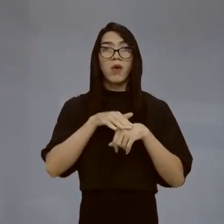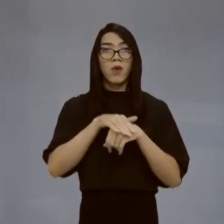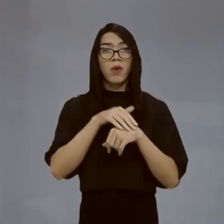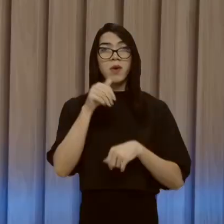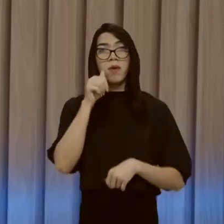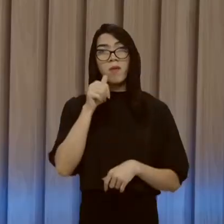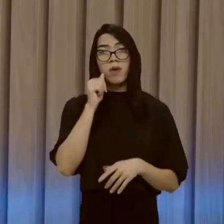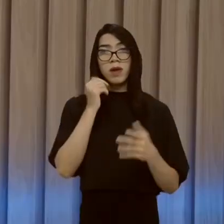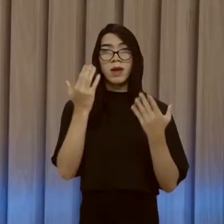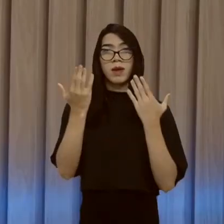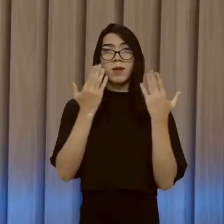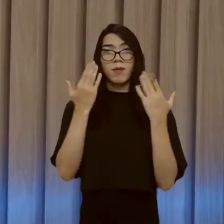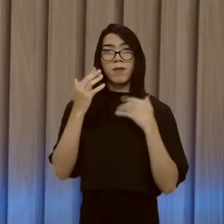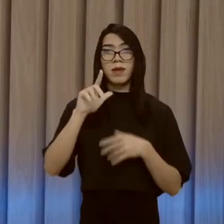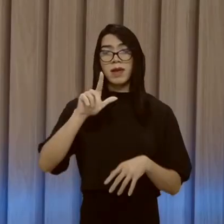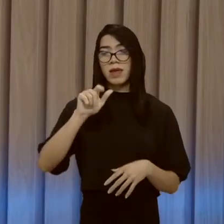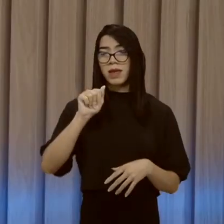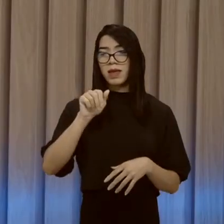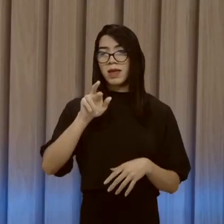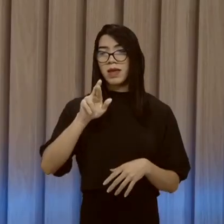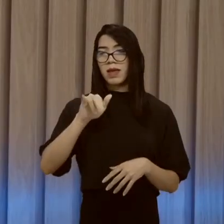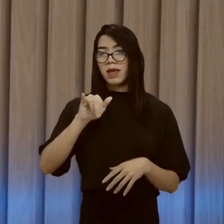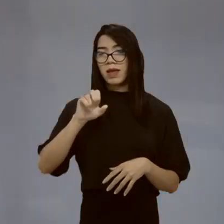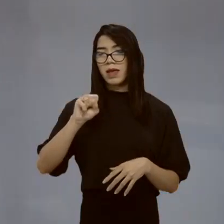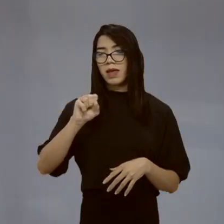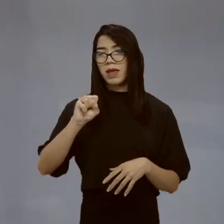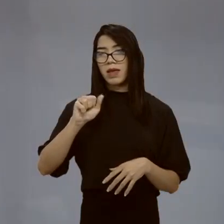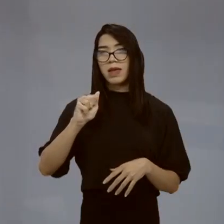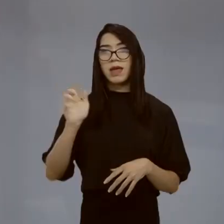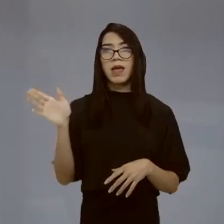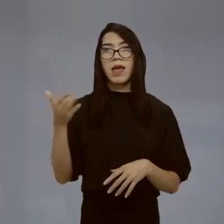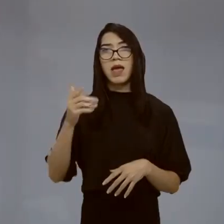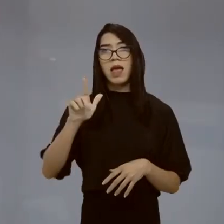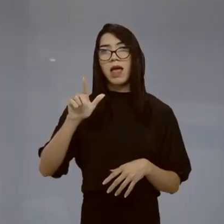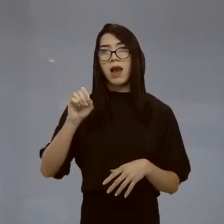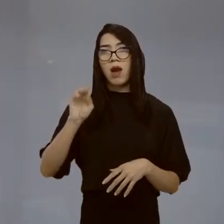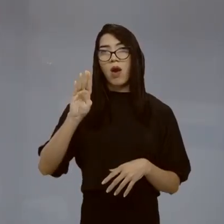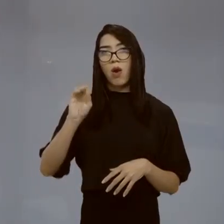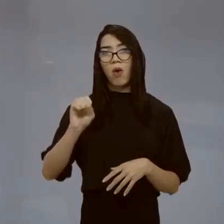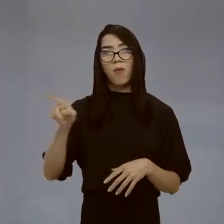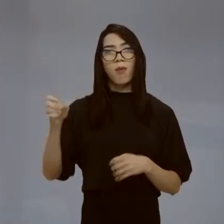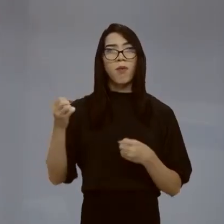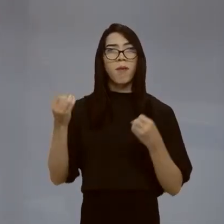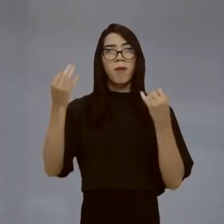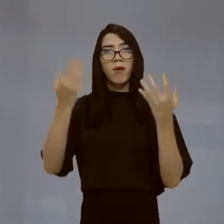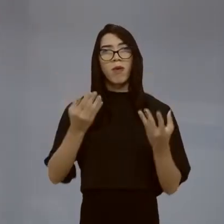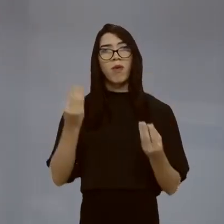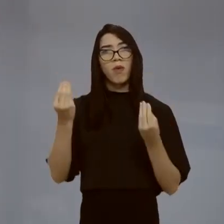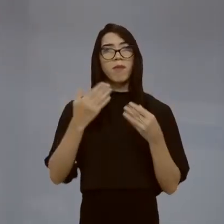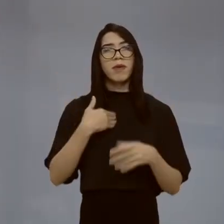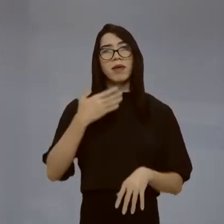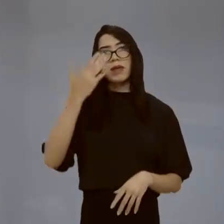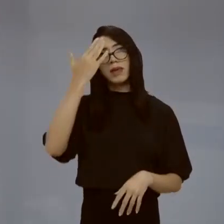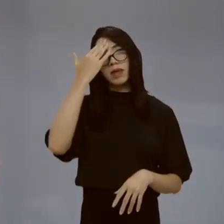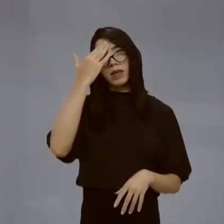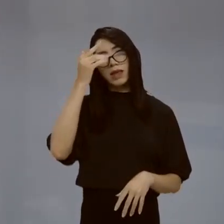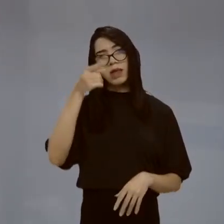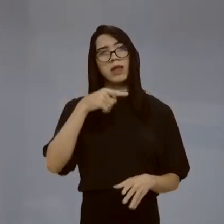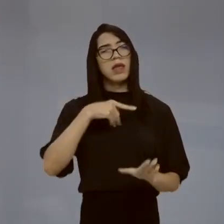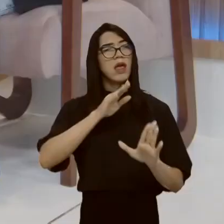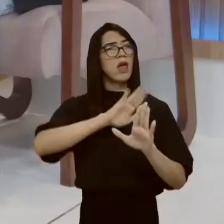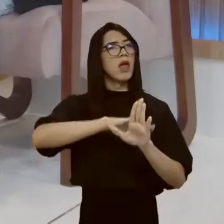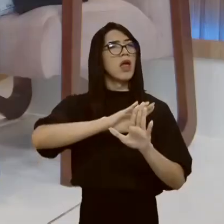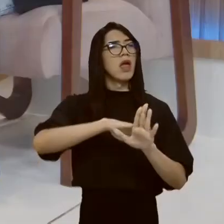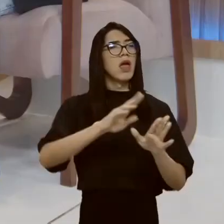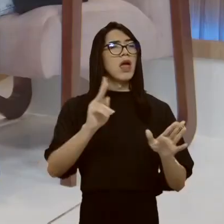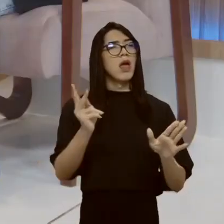psicóloga Larissa Lobo, que vai ajudar a gente a entender melhor o que está por trás de tudo isso. Muito bom dia, Larissa. Bom